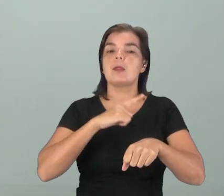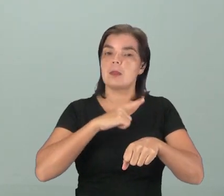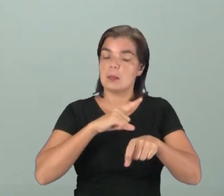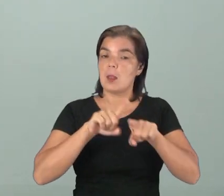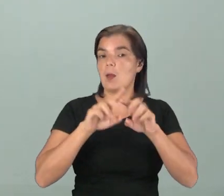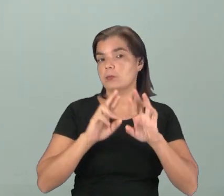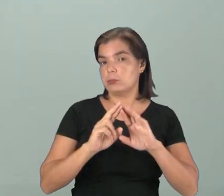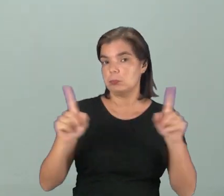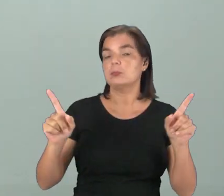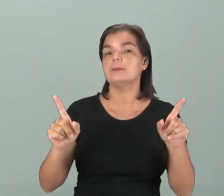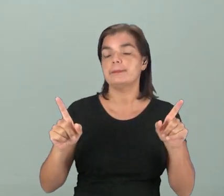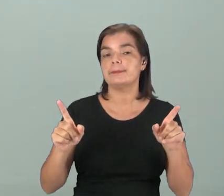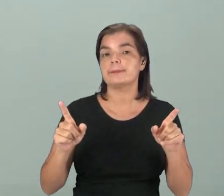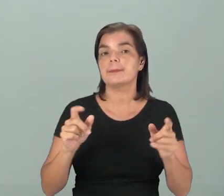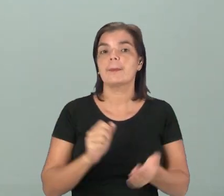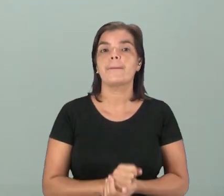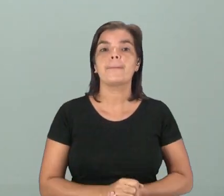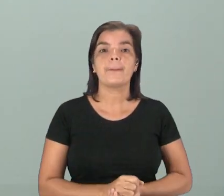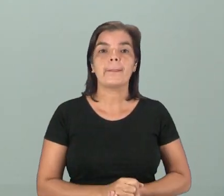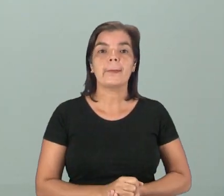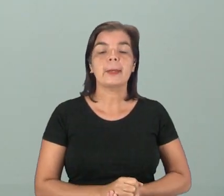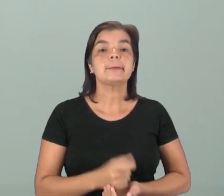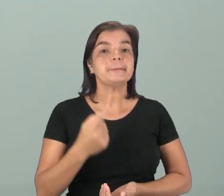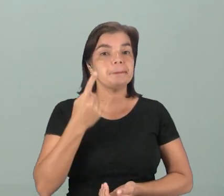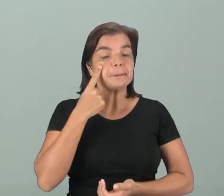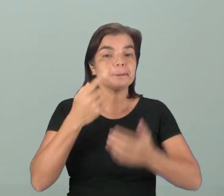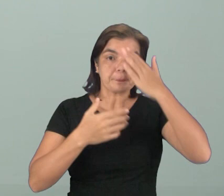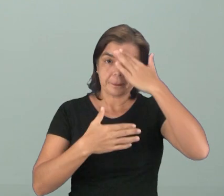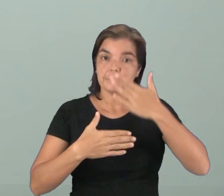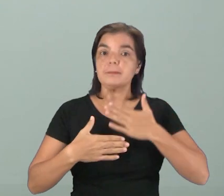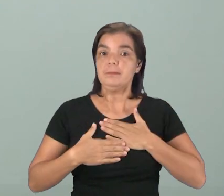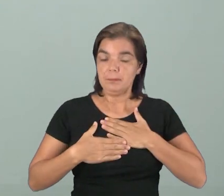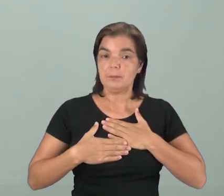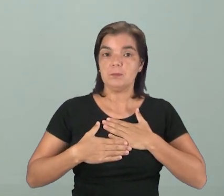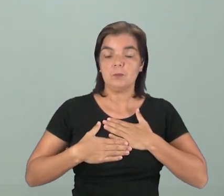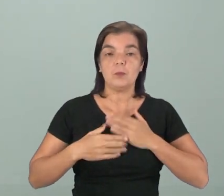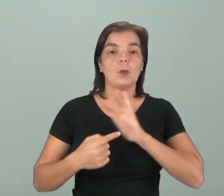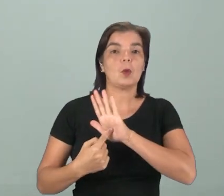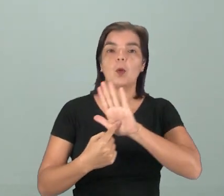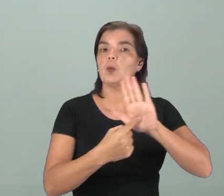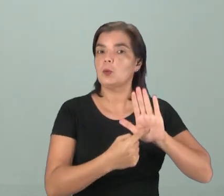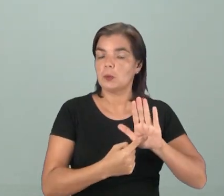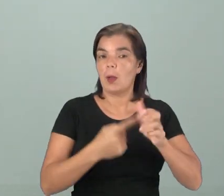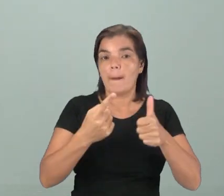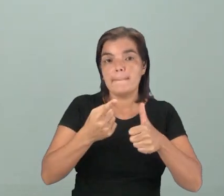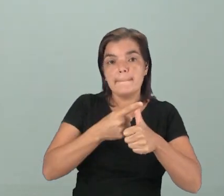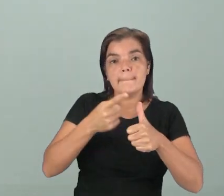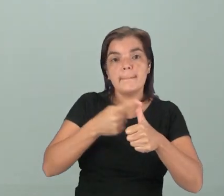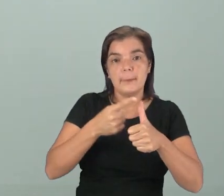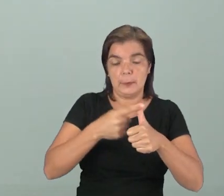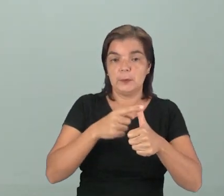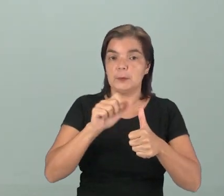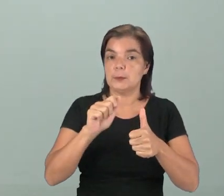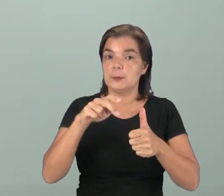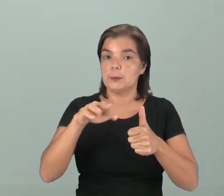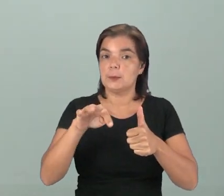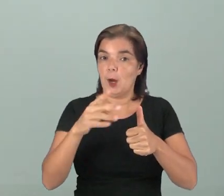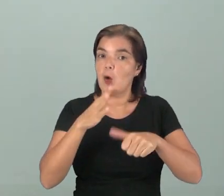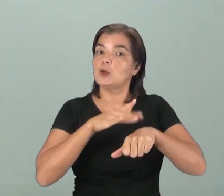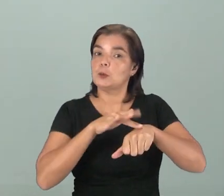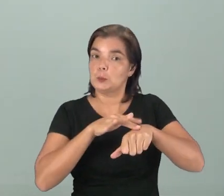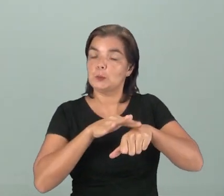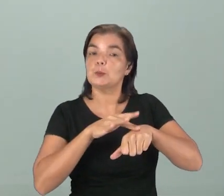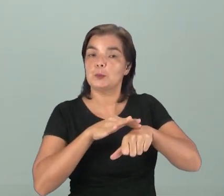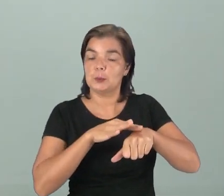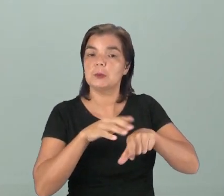anticorpo diferente. E aí, quando o nosso corpo, né, ele fica exposto a primeira vez a um antígeno, né, a um